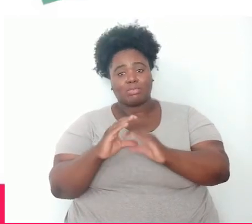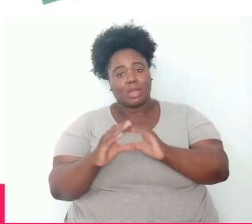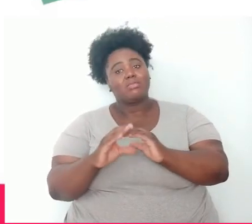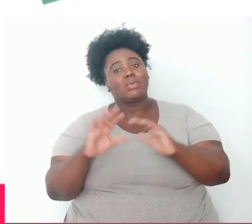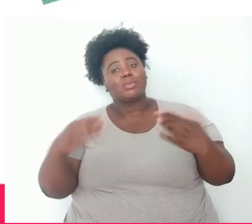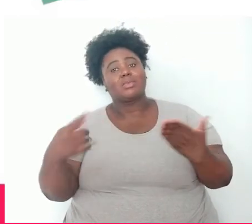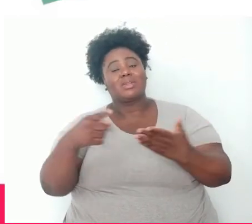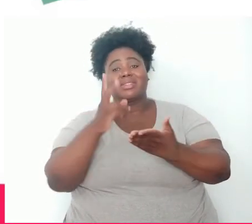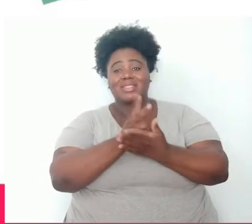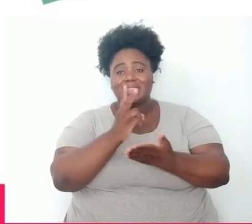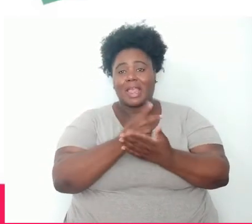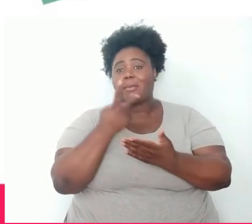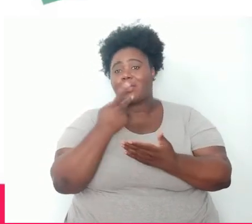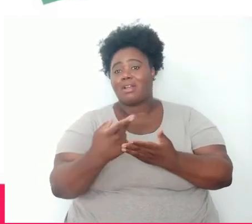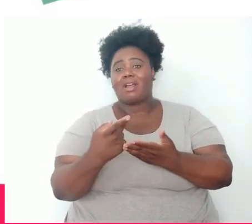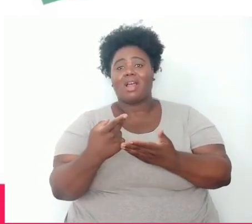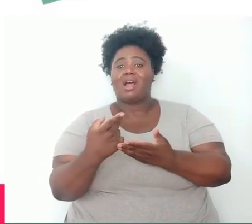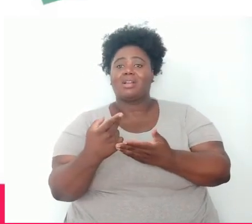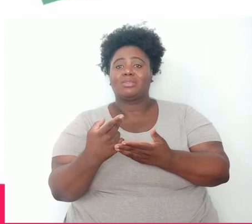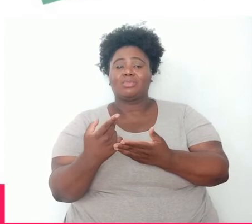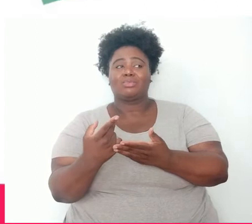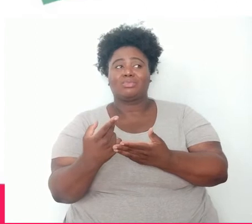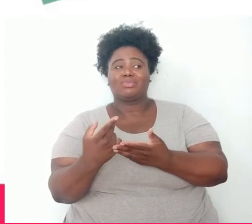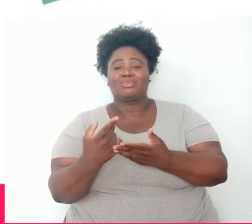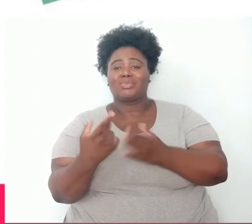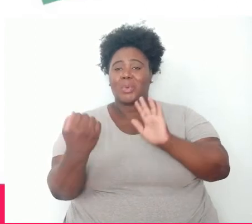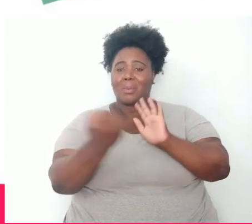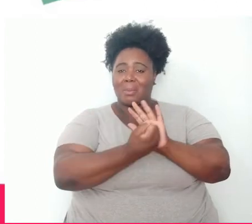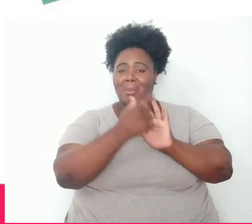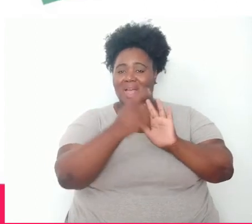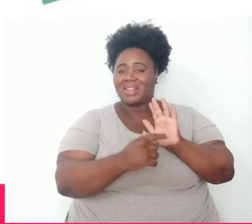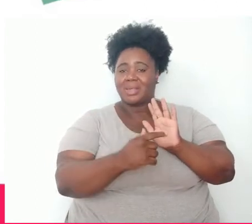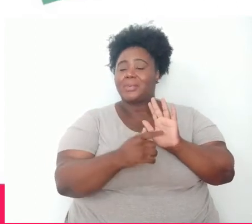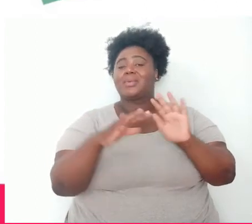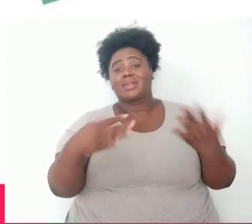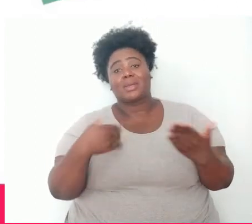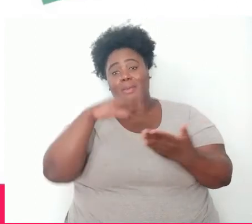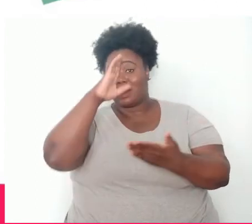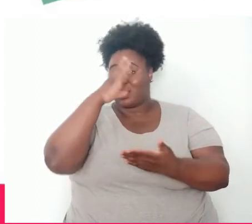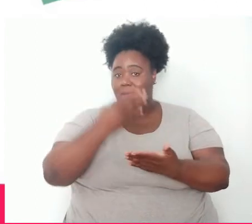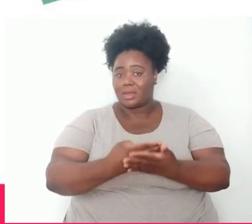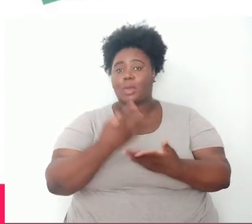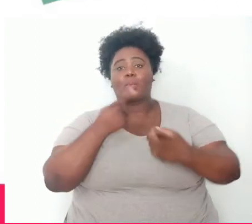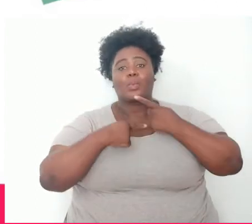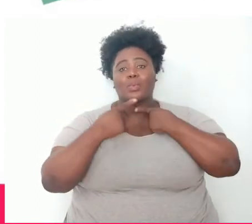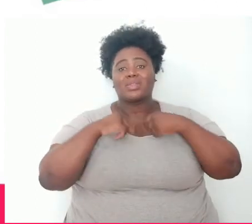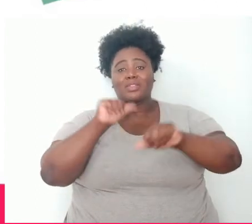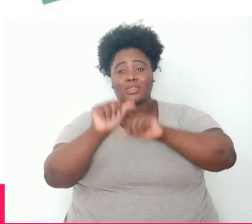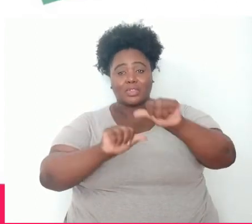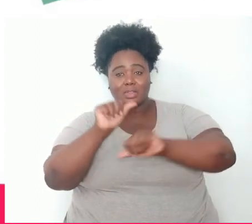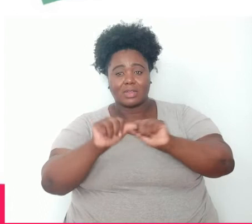sempre negociando com esses estereótipos. Então, eu acredito que o desejo de transformar